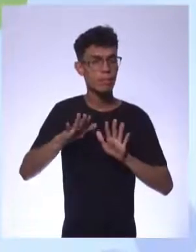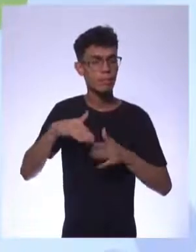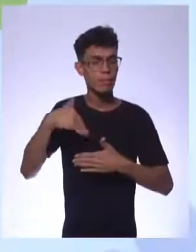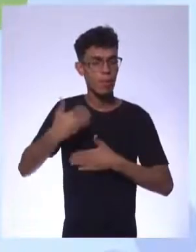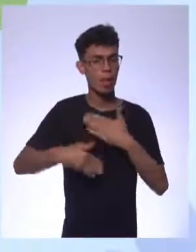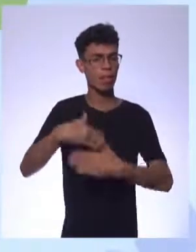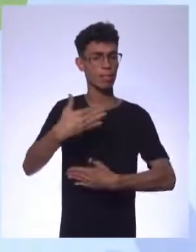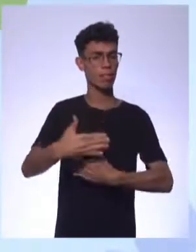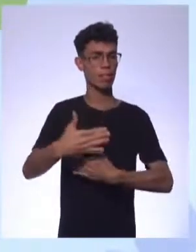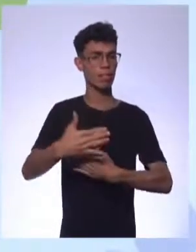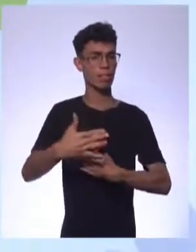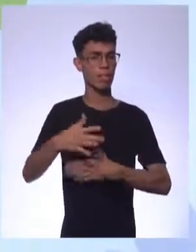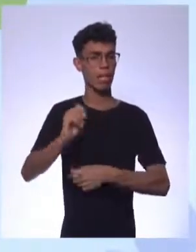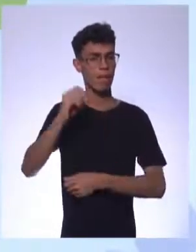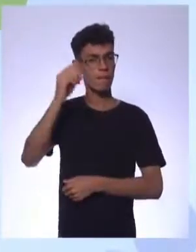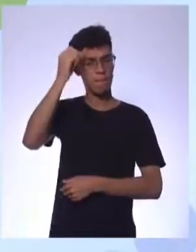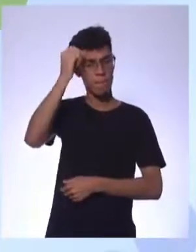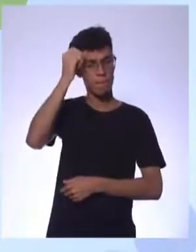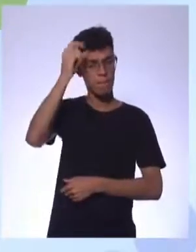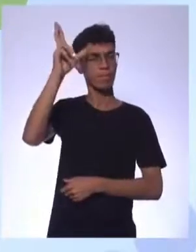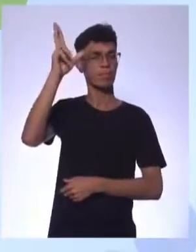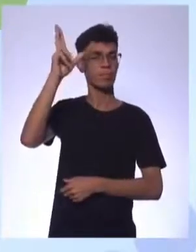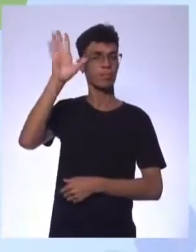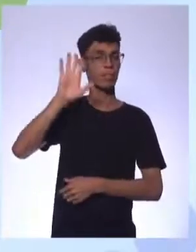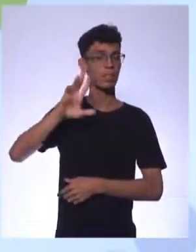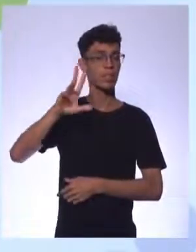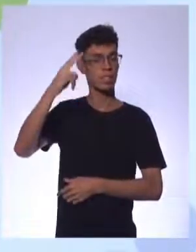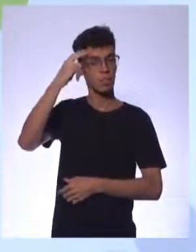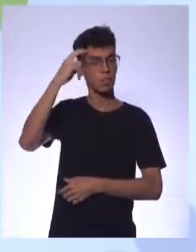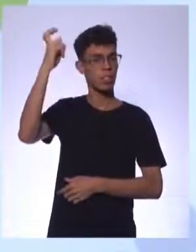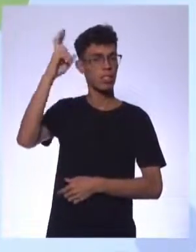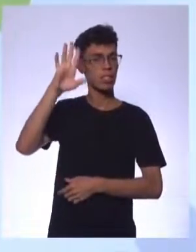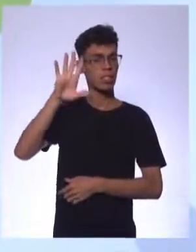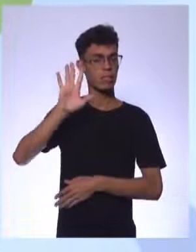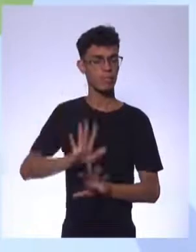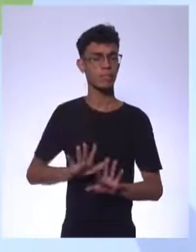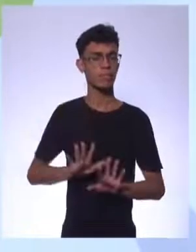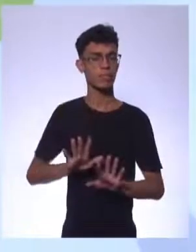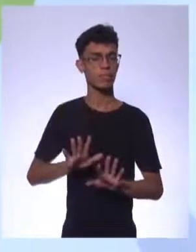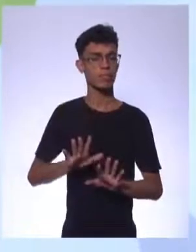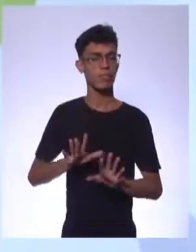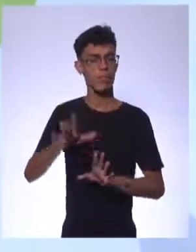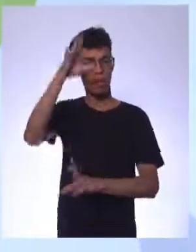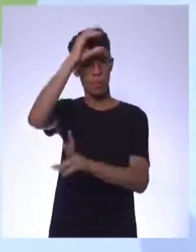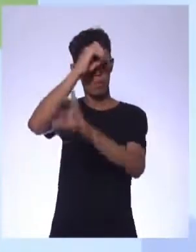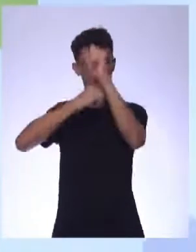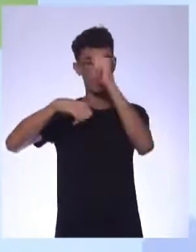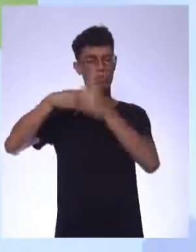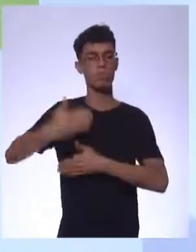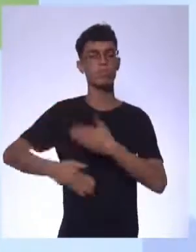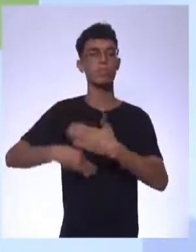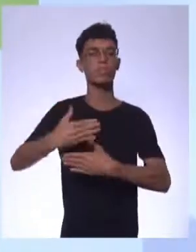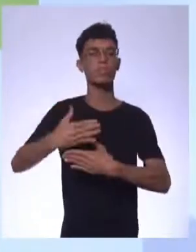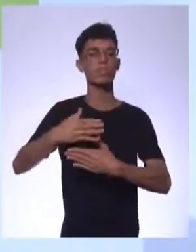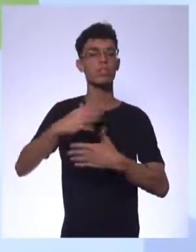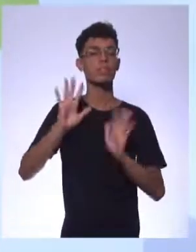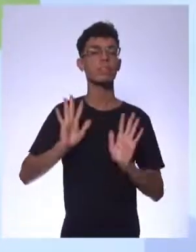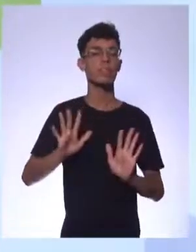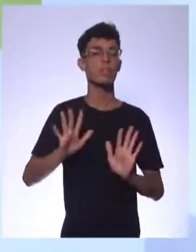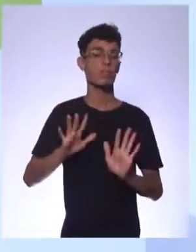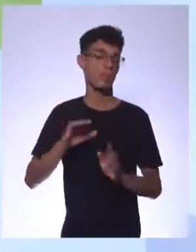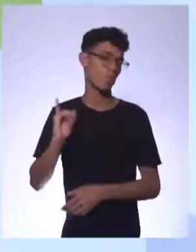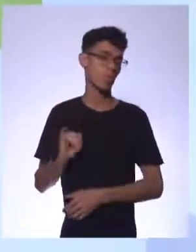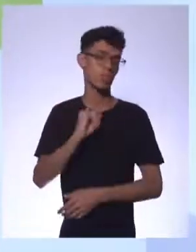seja, reconhecer que não sabe é bom, porque aí a gente busca aprender. Então, é o primeiro ponto. Opinião sobre